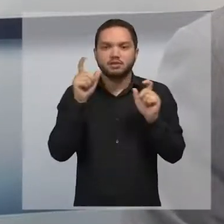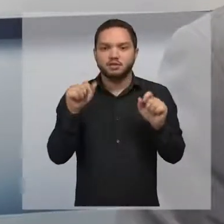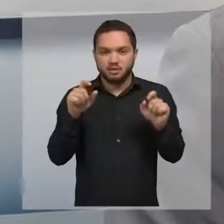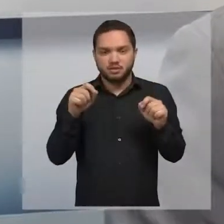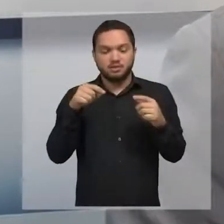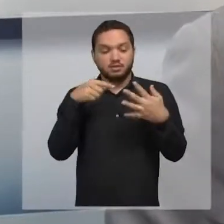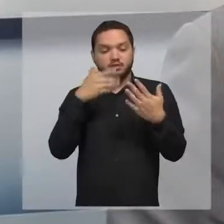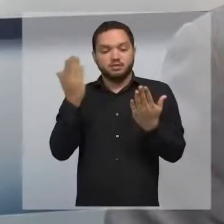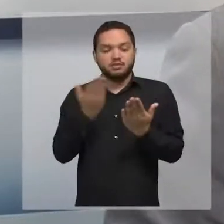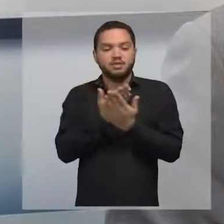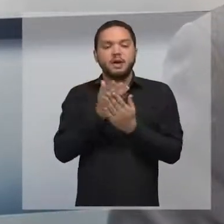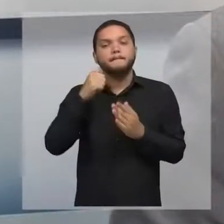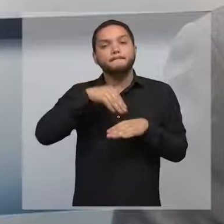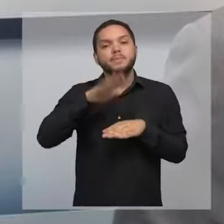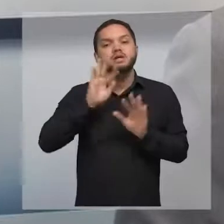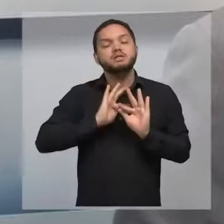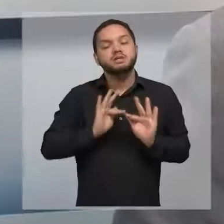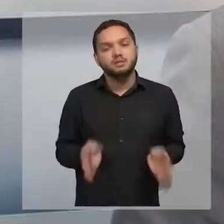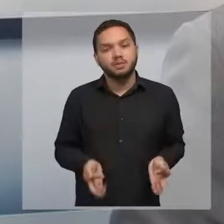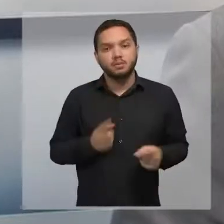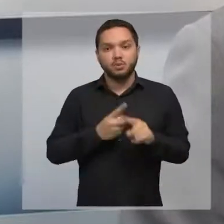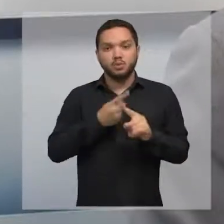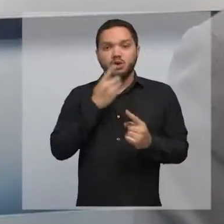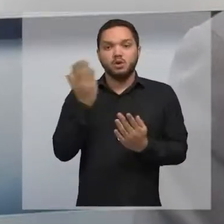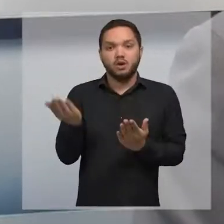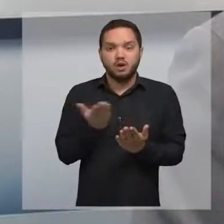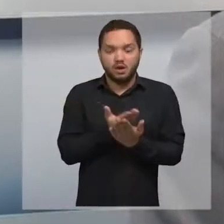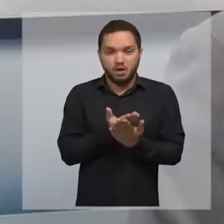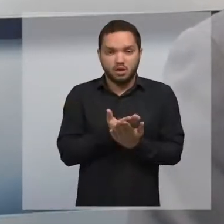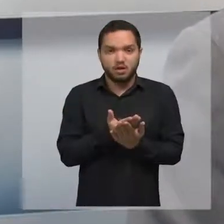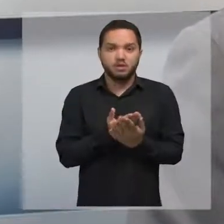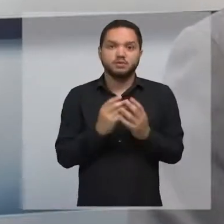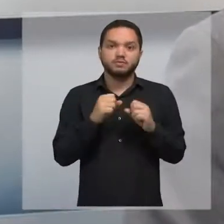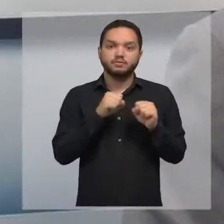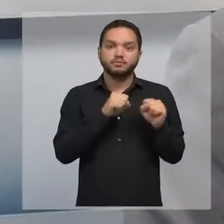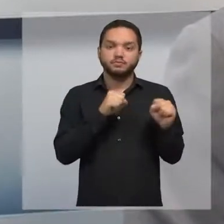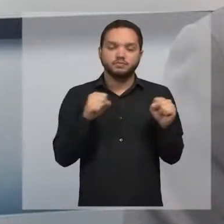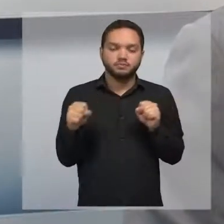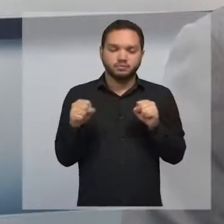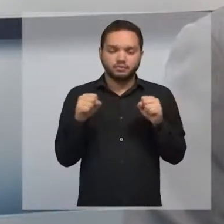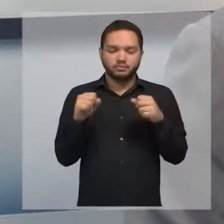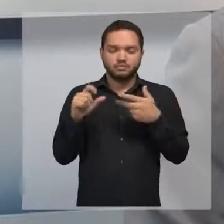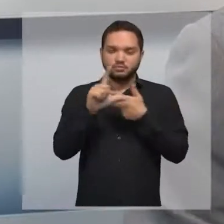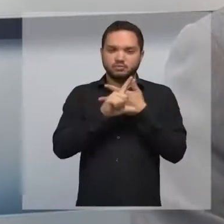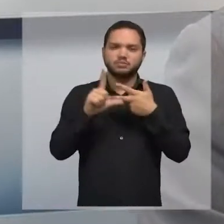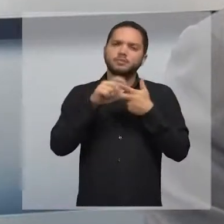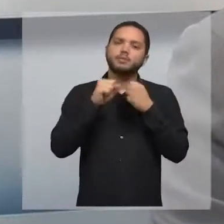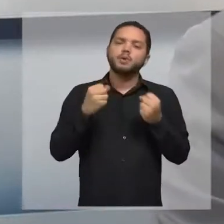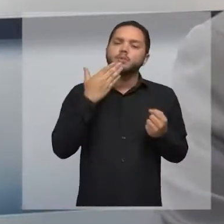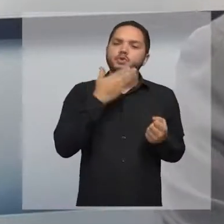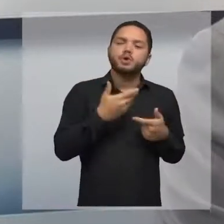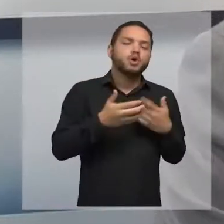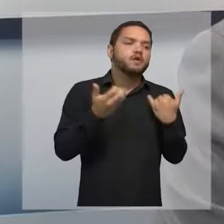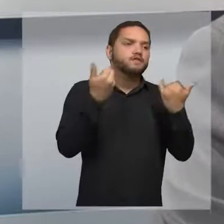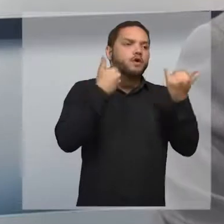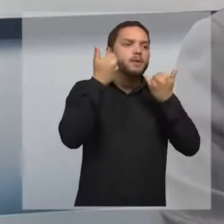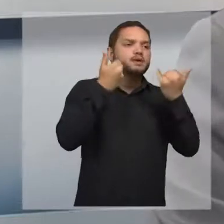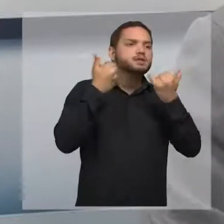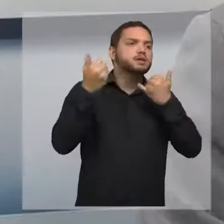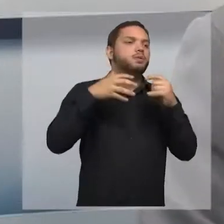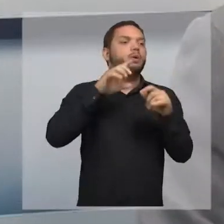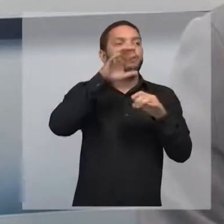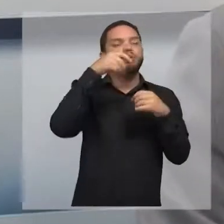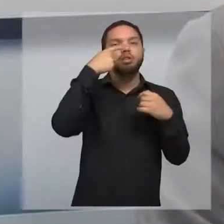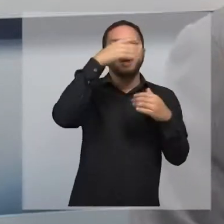a espécie legislativa mais geral e mais simples. Por meio do requerimento, o Poder Legislativo pode solicitar qualquer informação e